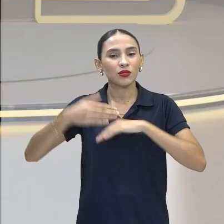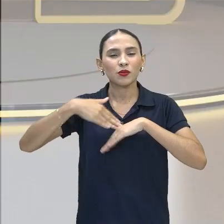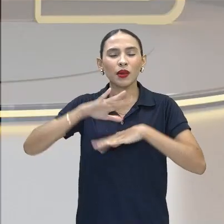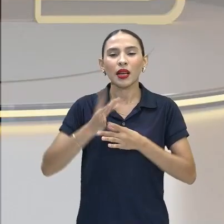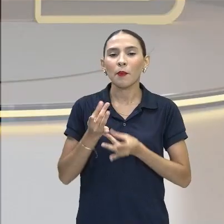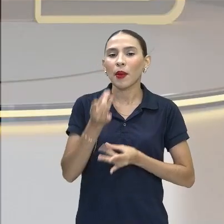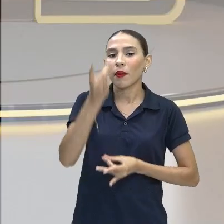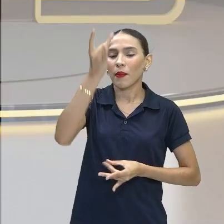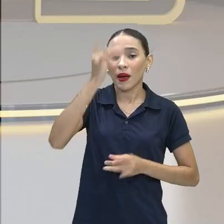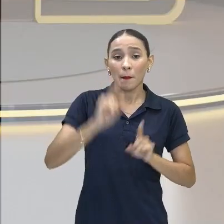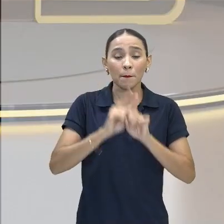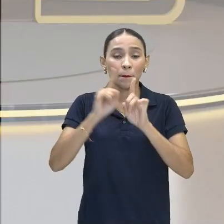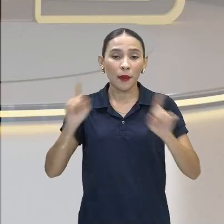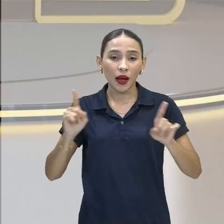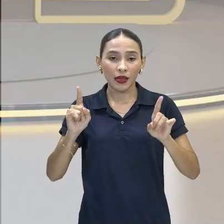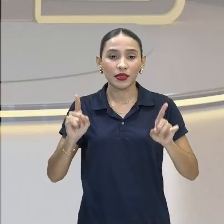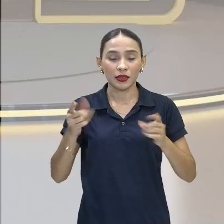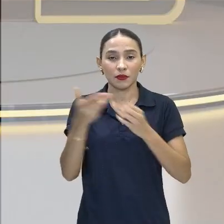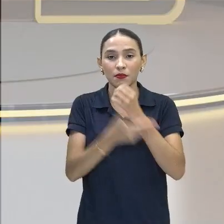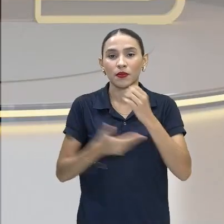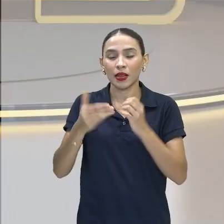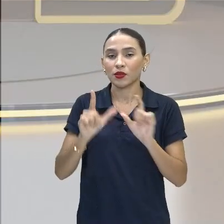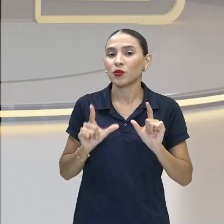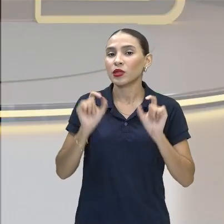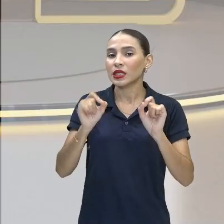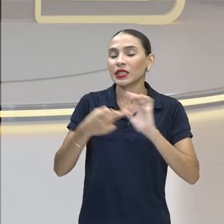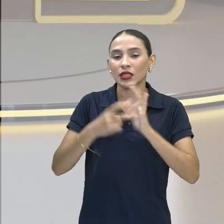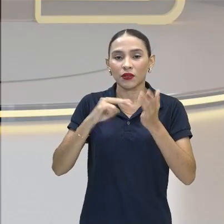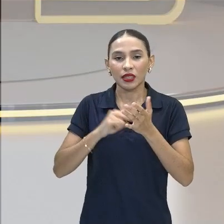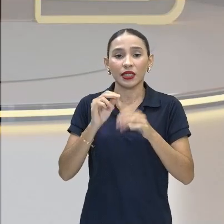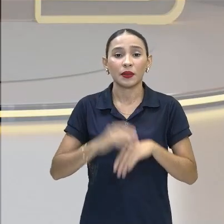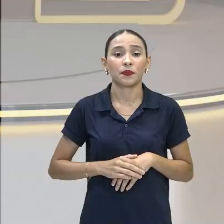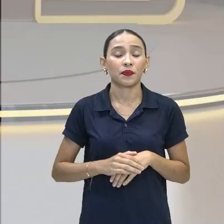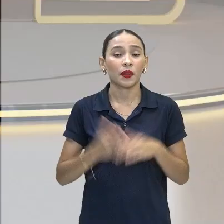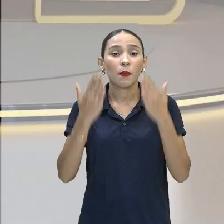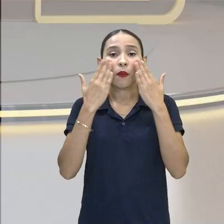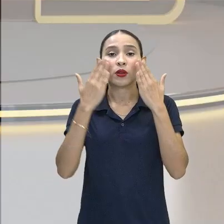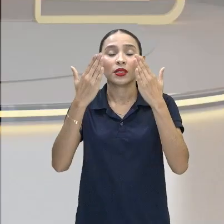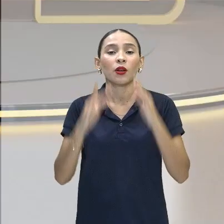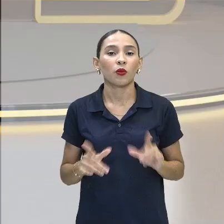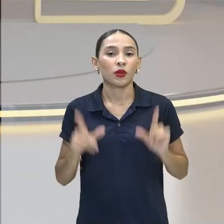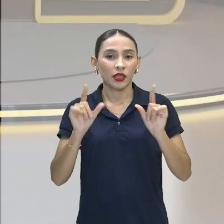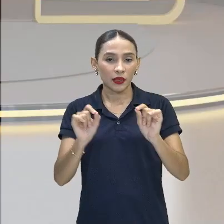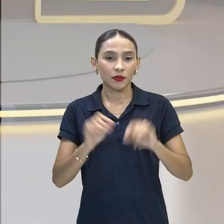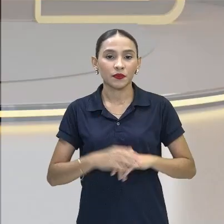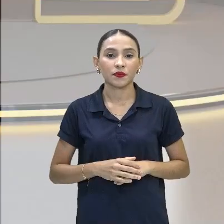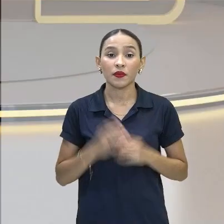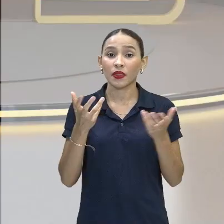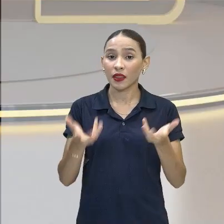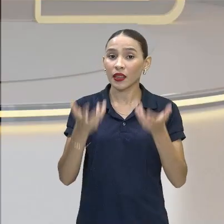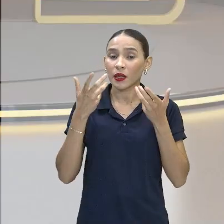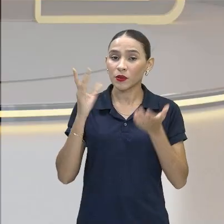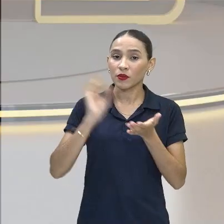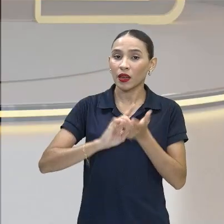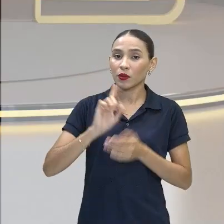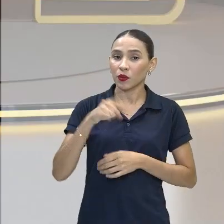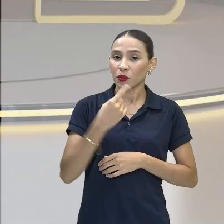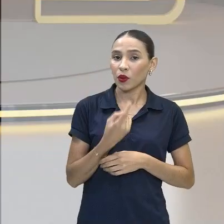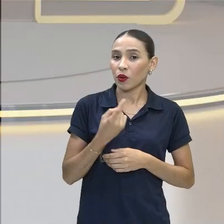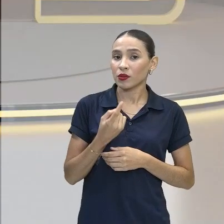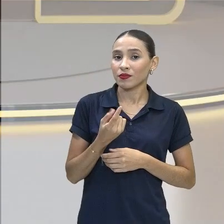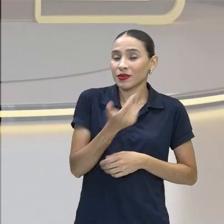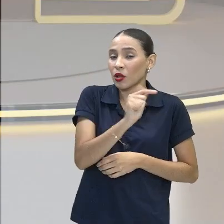amplo, mas em suma, o que ele quer com isso? Ele quer mostrar que nós queremos aquilo que a gente não